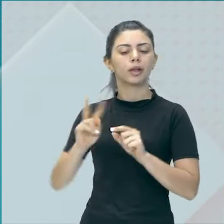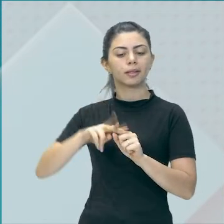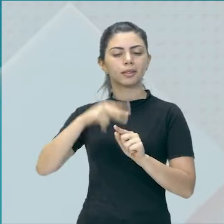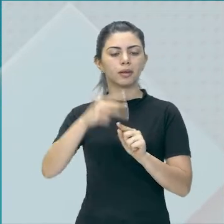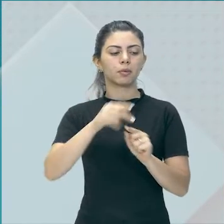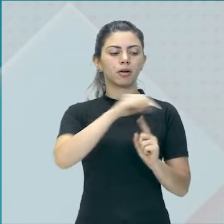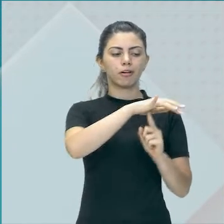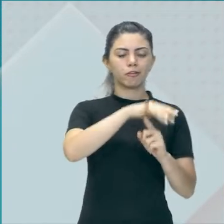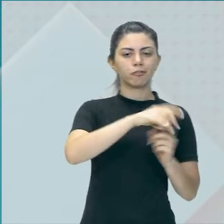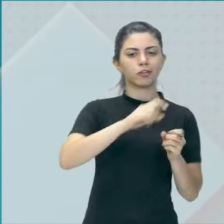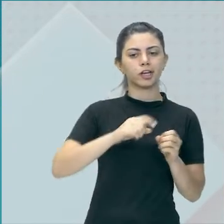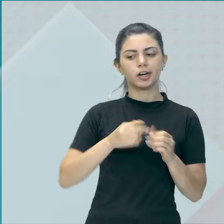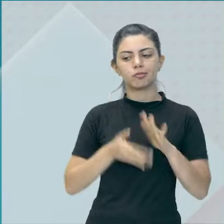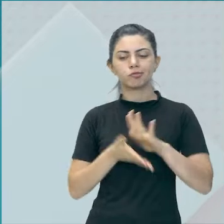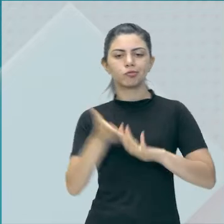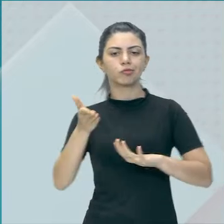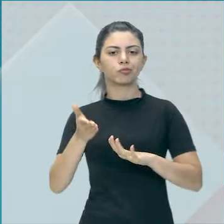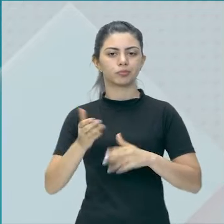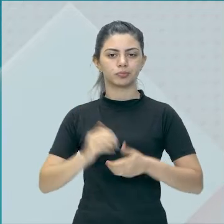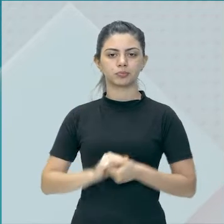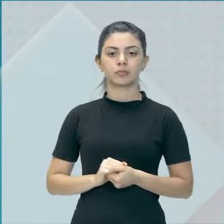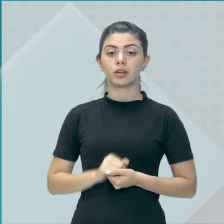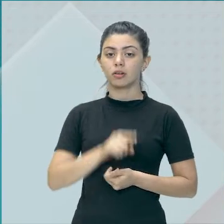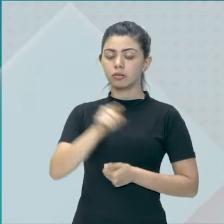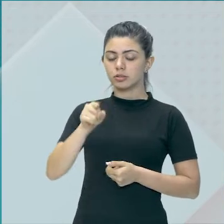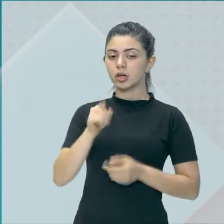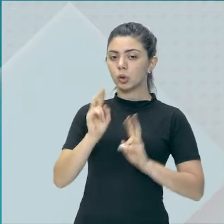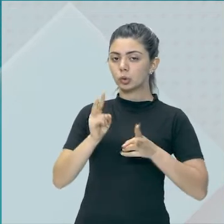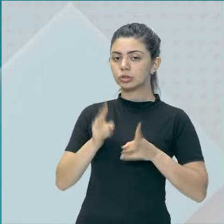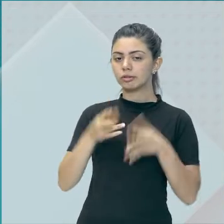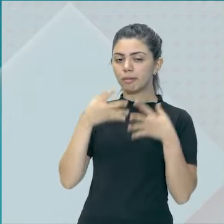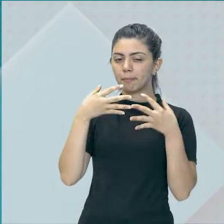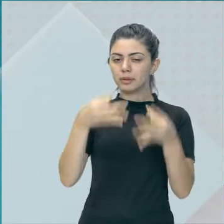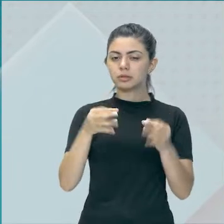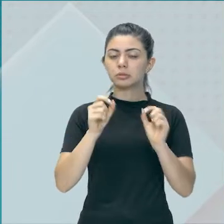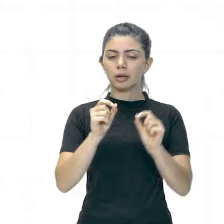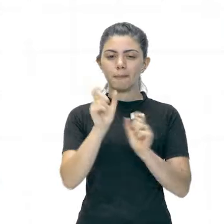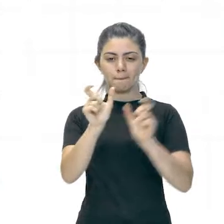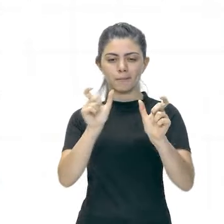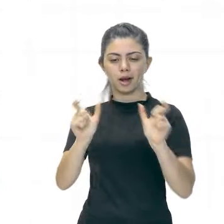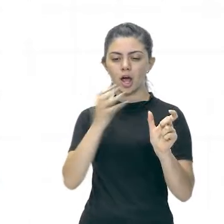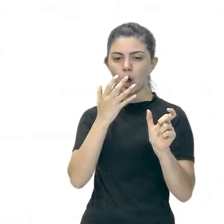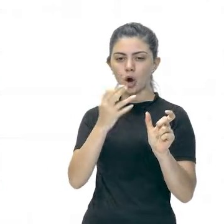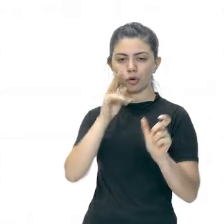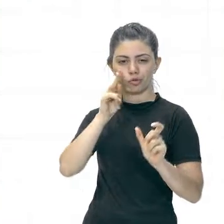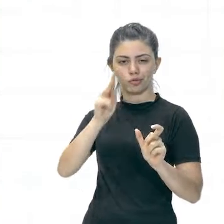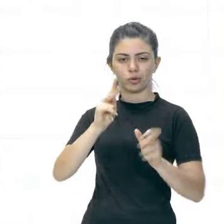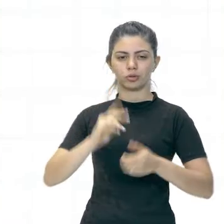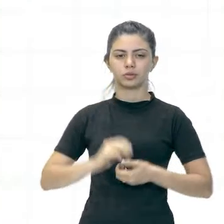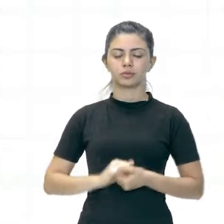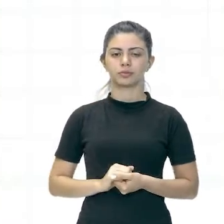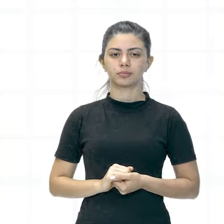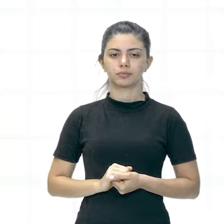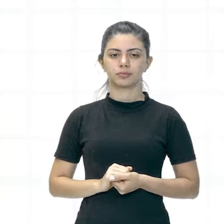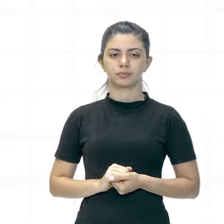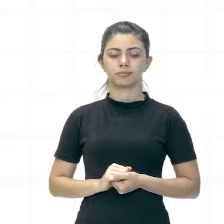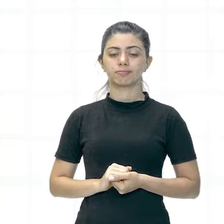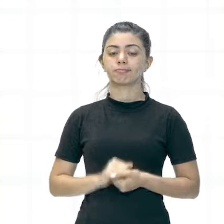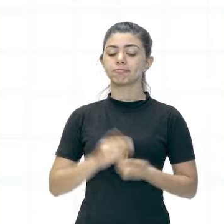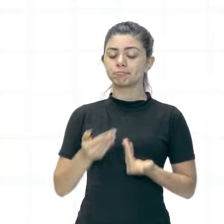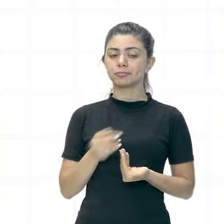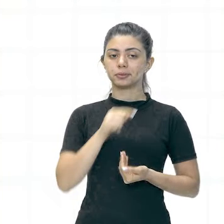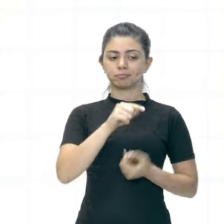eles saíram da feira. Quero que vocês continuem observando aquelas palavras que estão em destaque. Vamos continuar vendo o texto. A feira